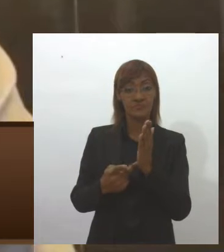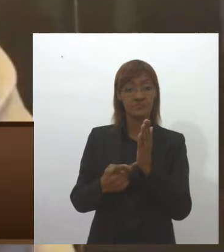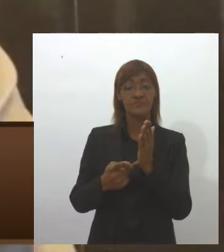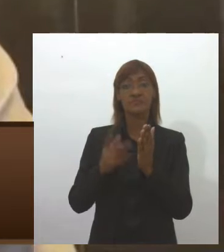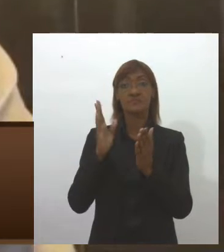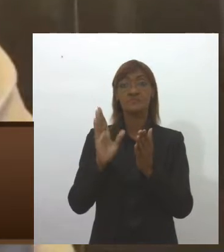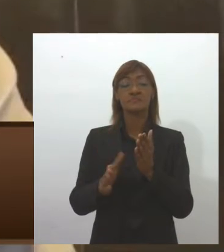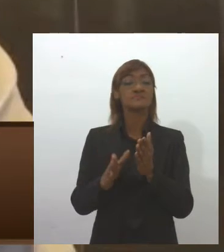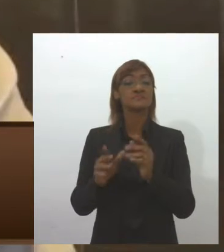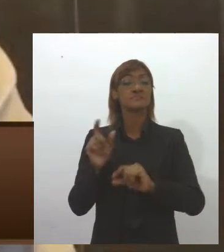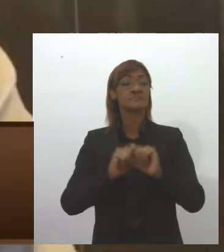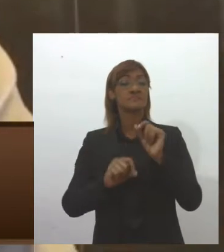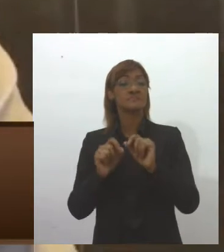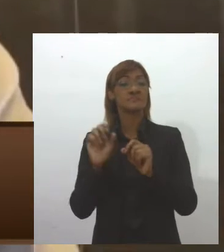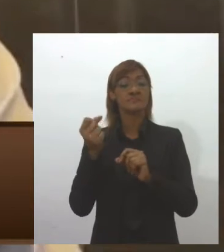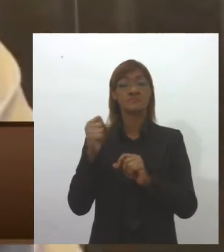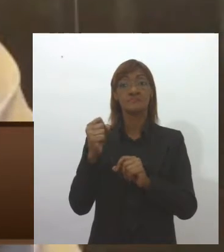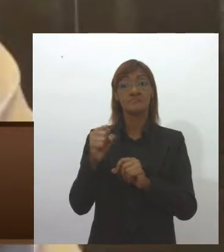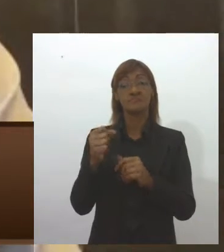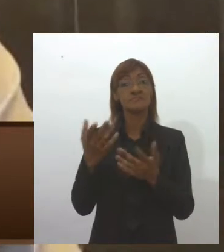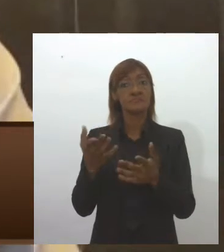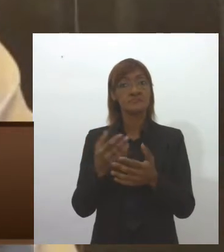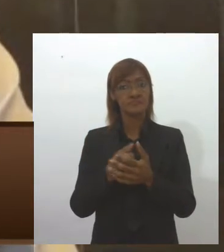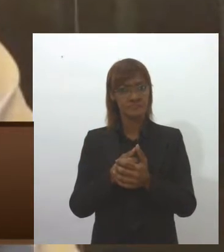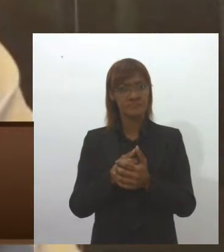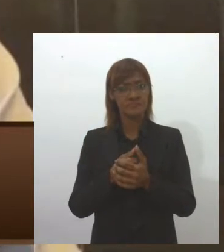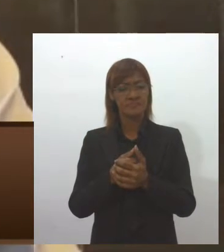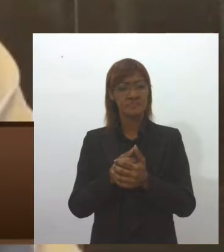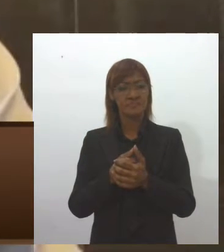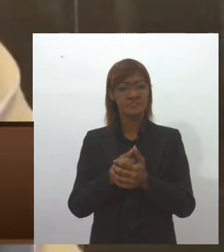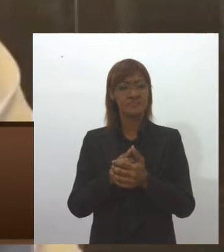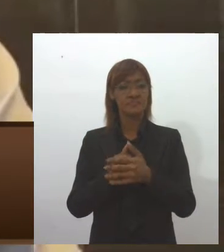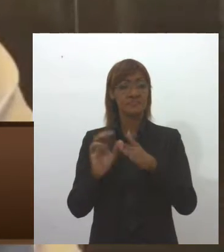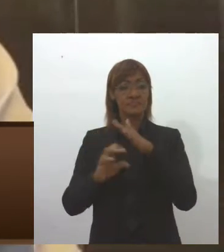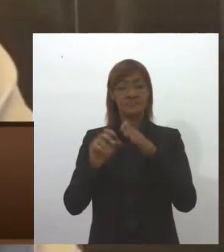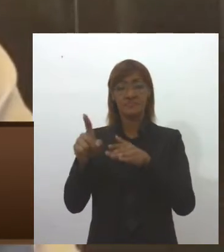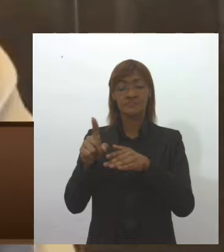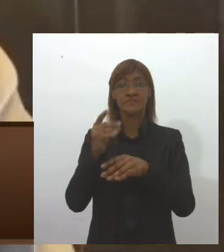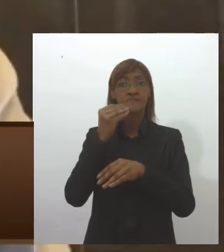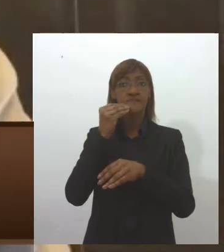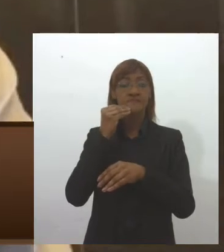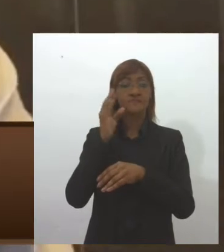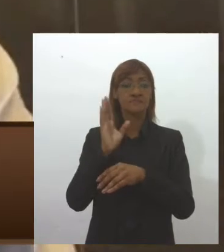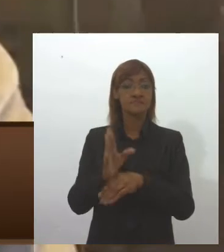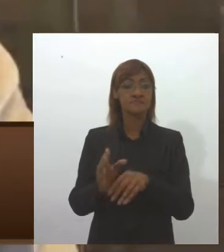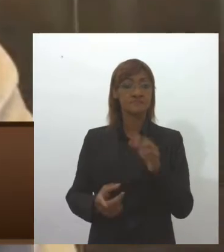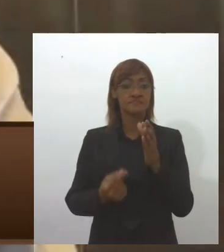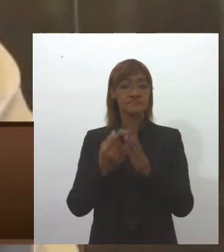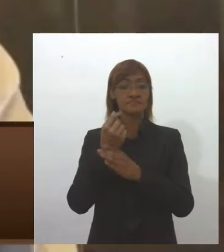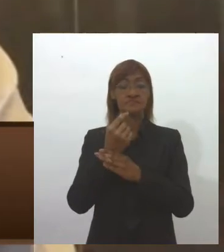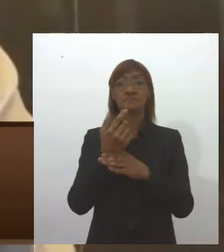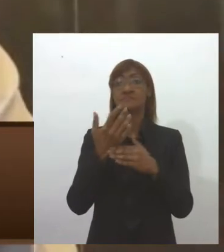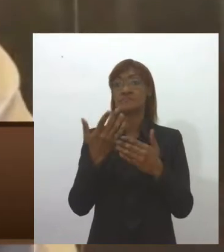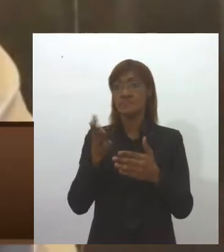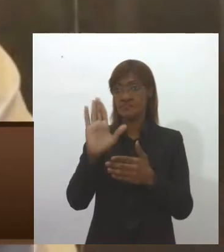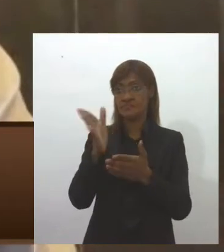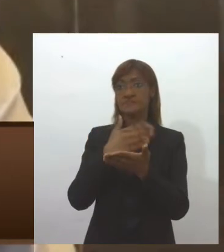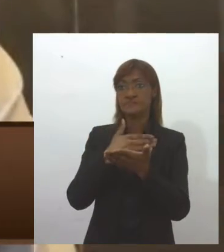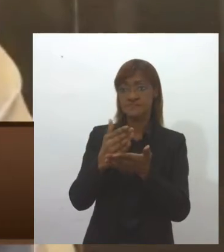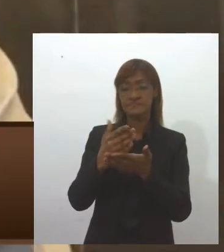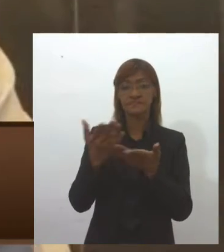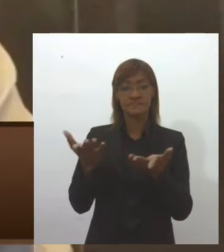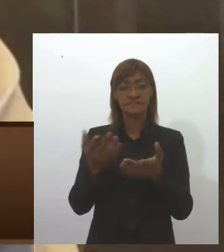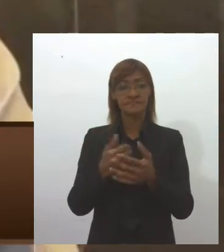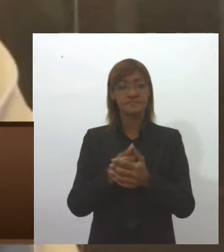Convention Bureau, que é a Sergipe Destination, que ela também vai poder tentar trabalhar, captar esses eventos. Já está fazendo isso,